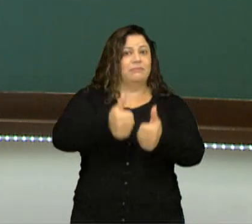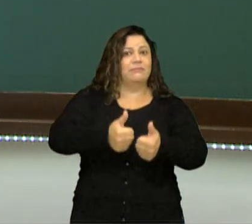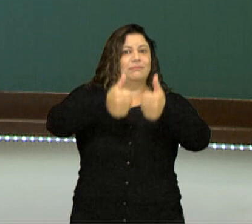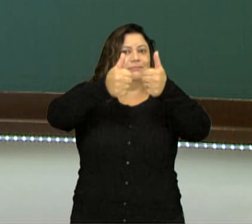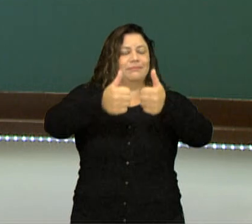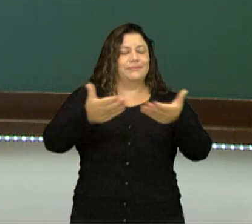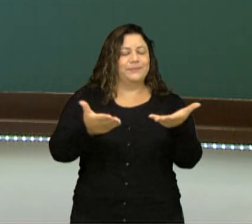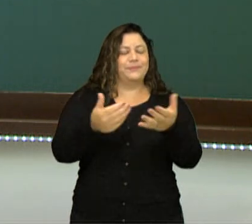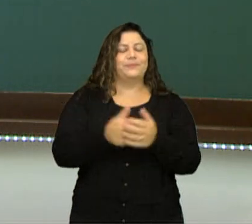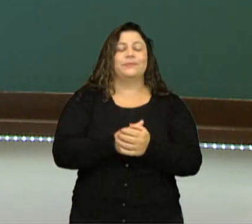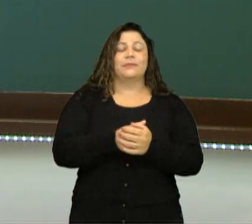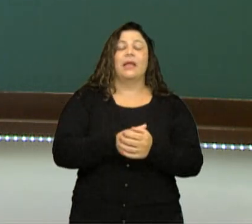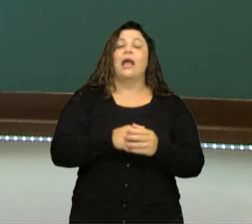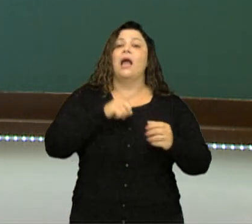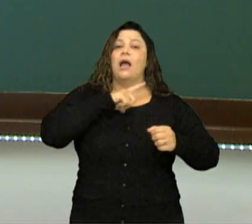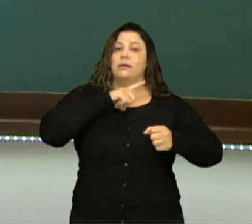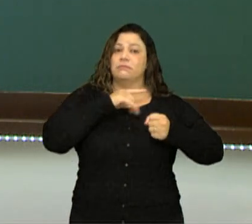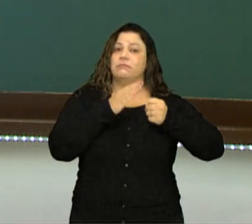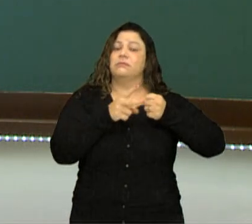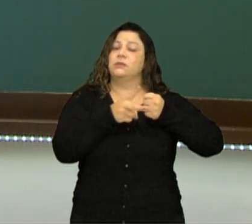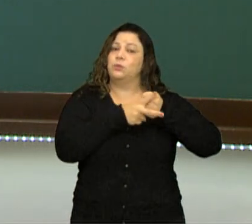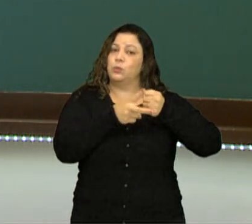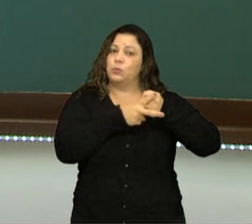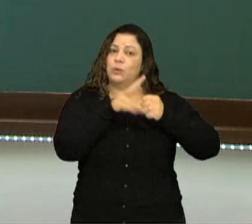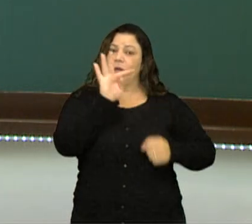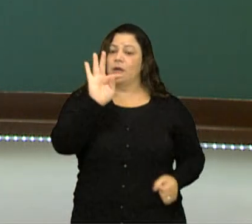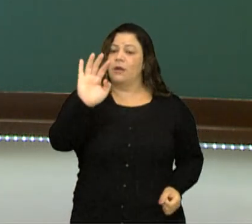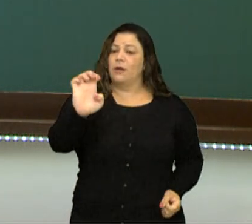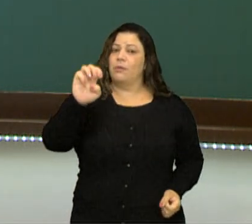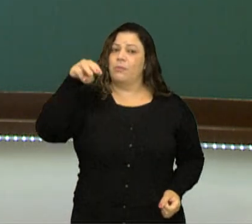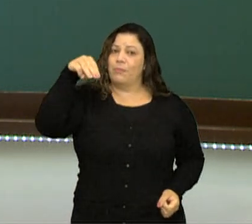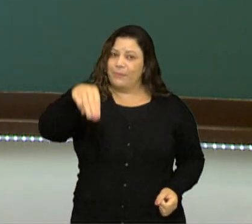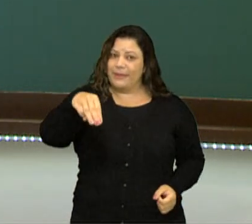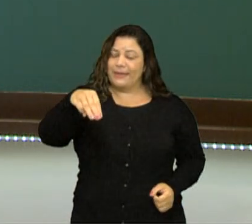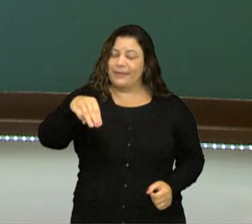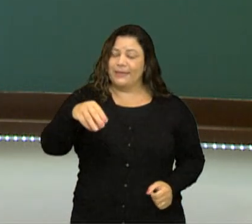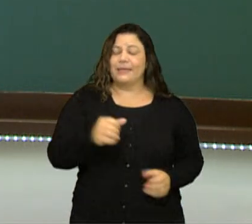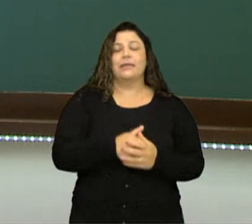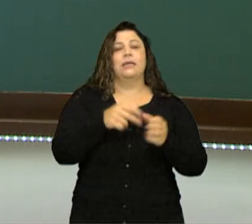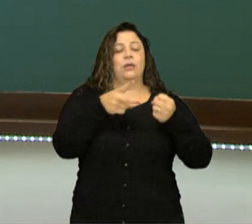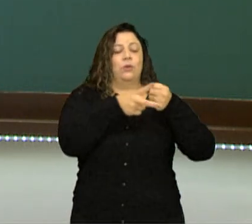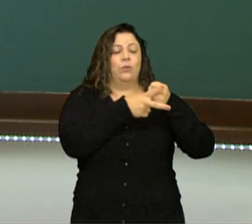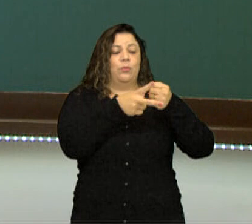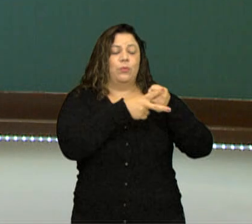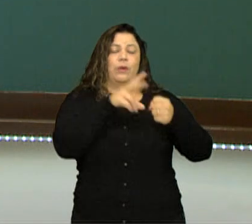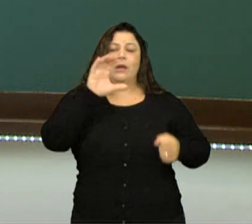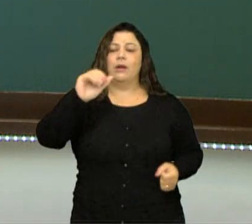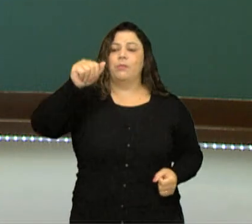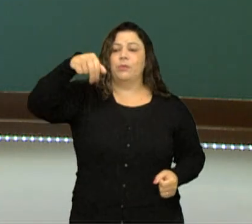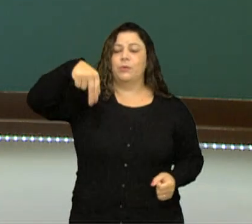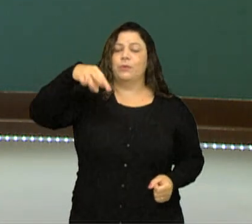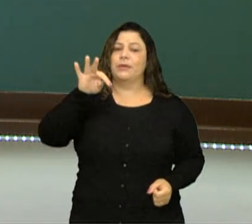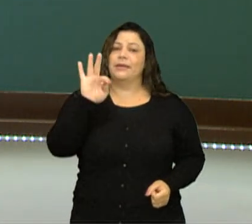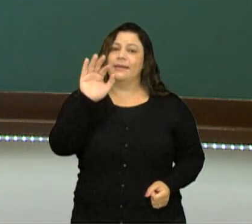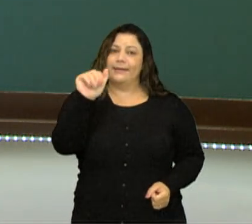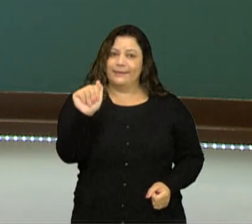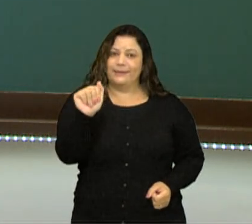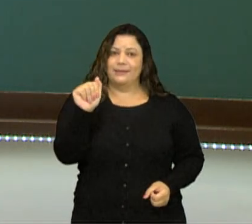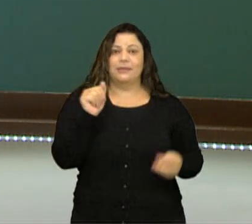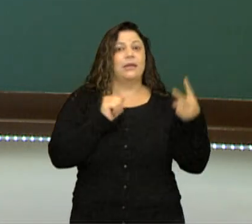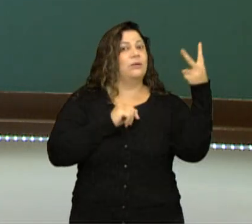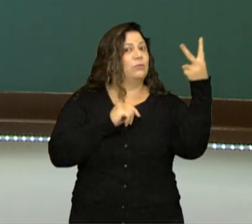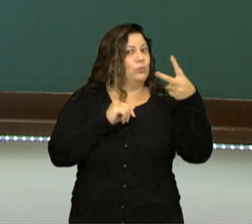verbo tem novamente e ainda o verbo canta. Então temos 2 verbos. Se temos